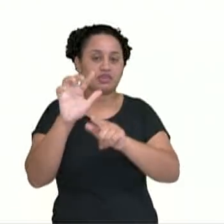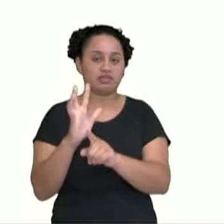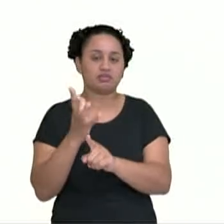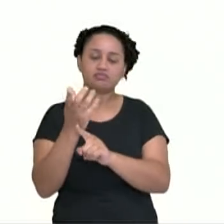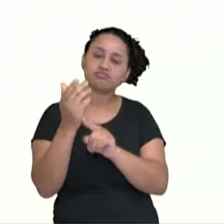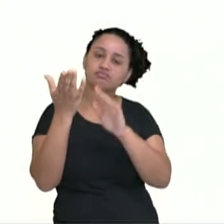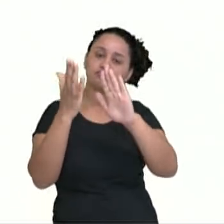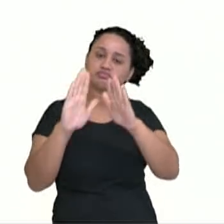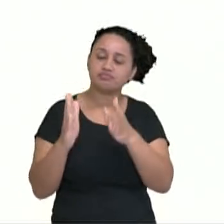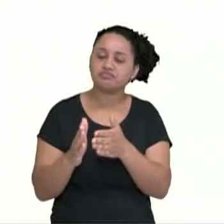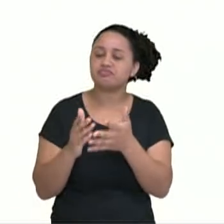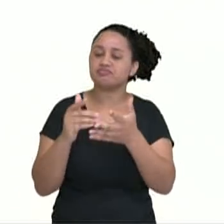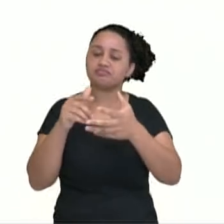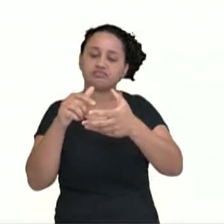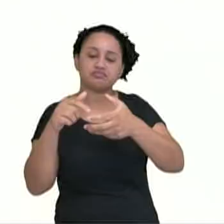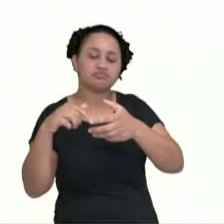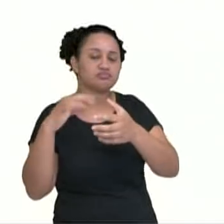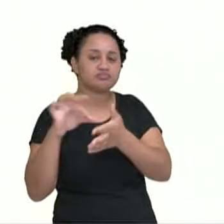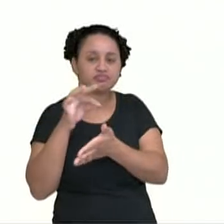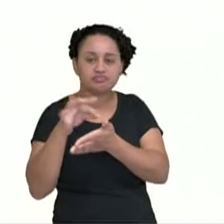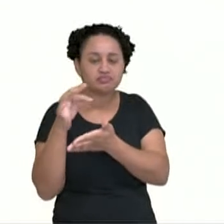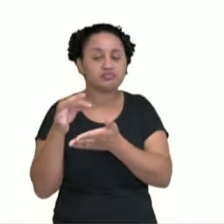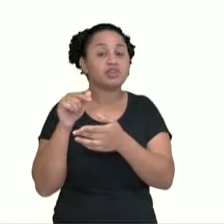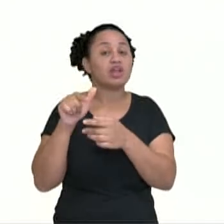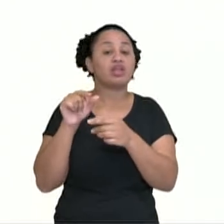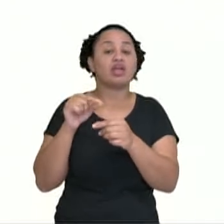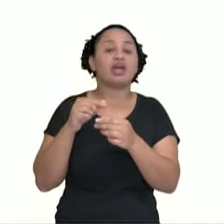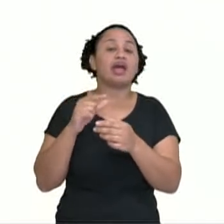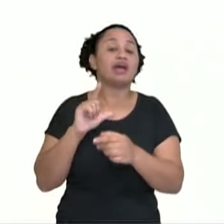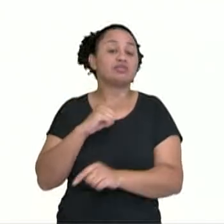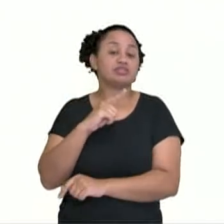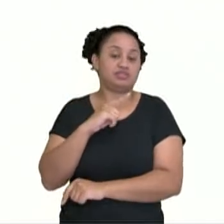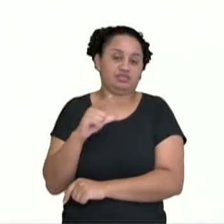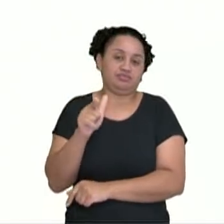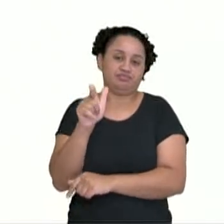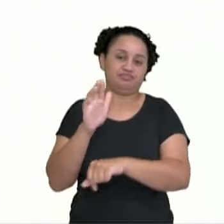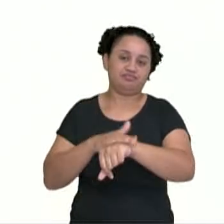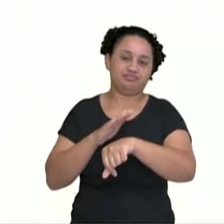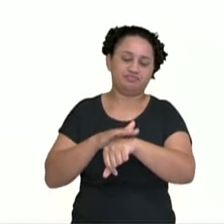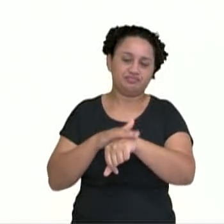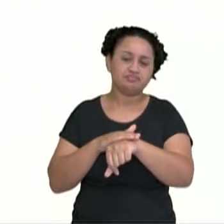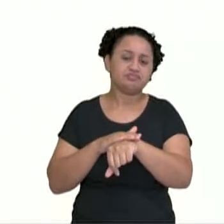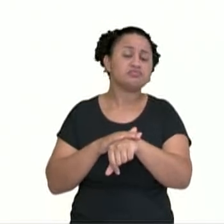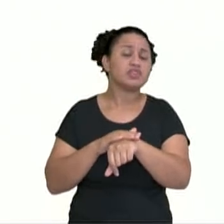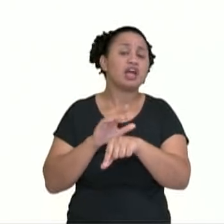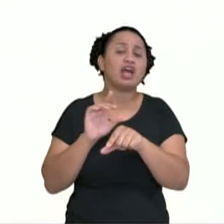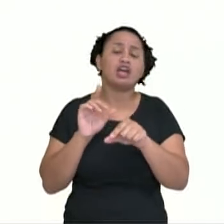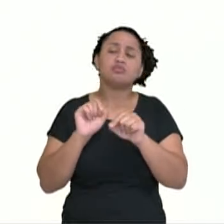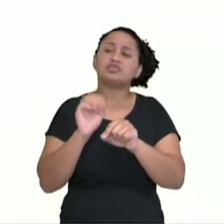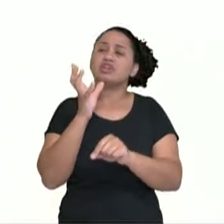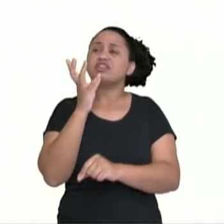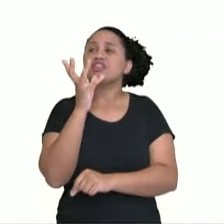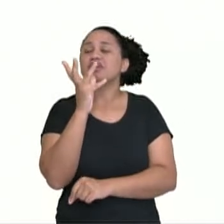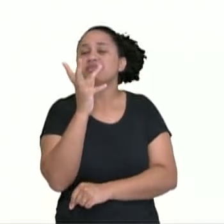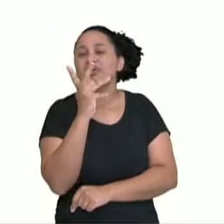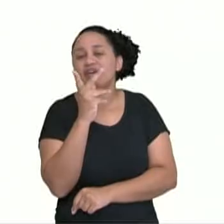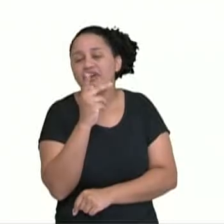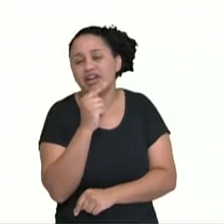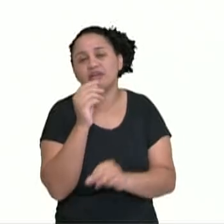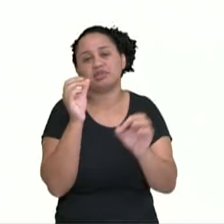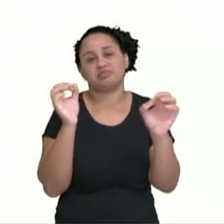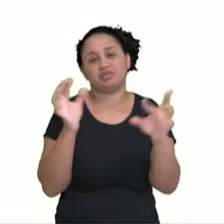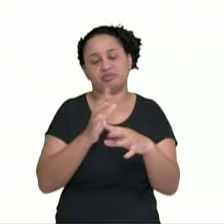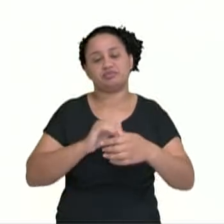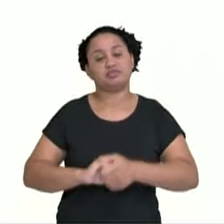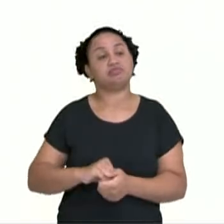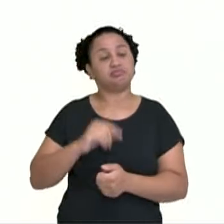um trabalho que ele era o existente naquele momento e muitas vezes ele poderia demorar muito tempo. Vamos pensar